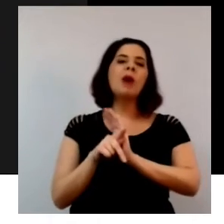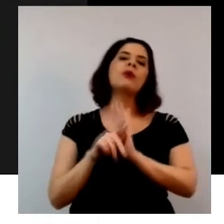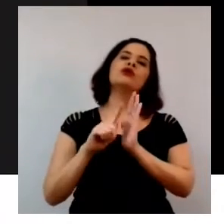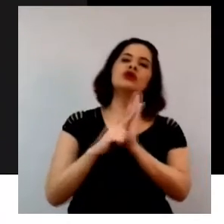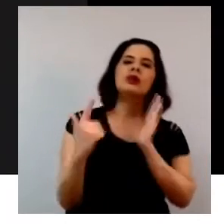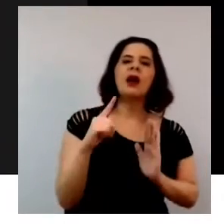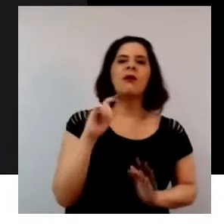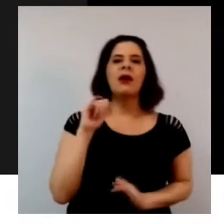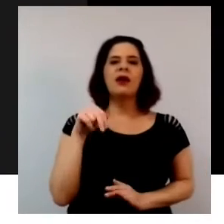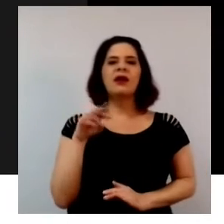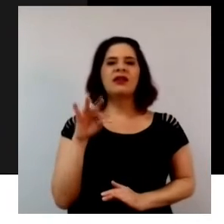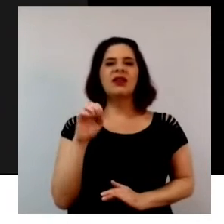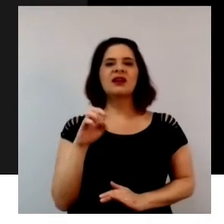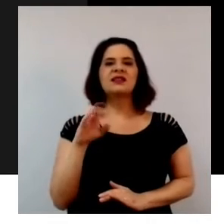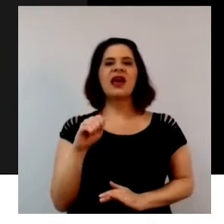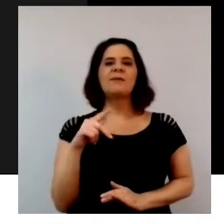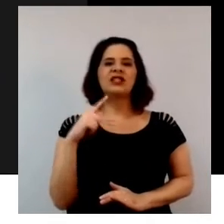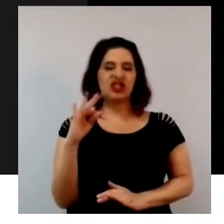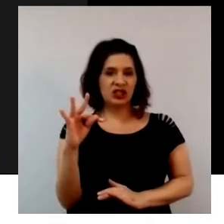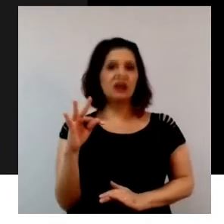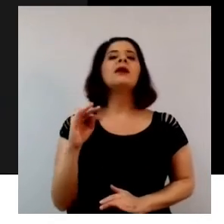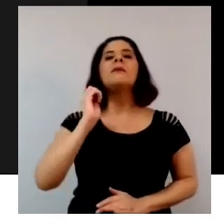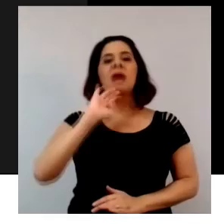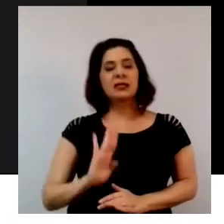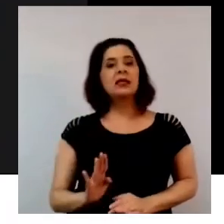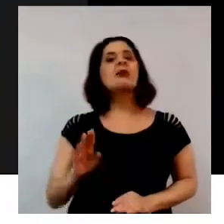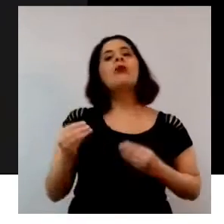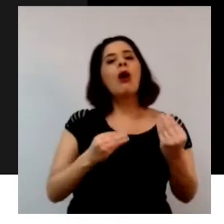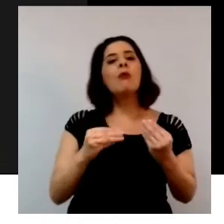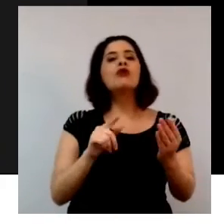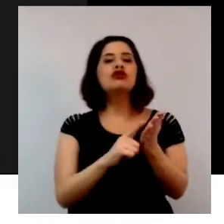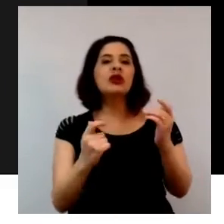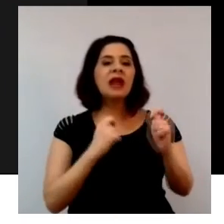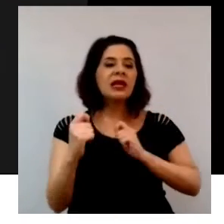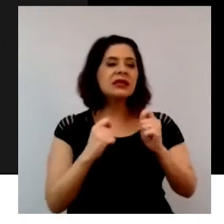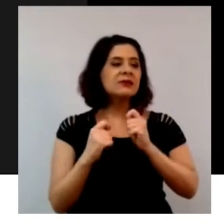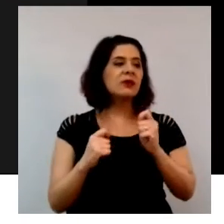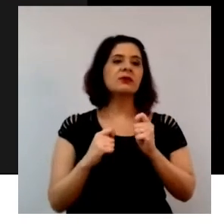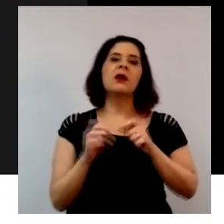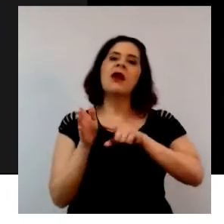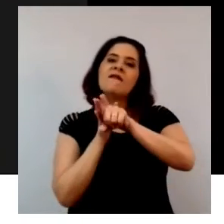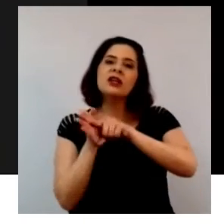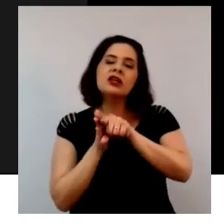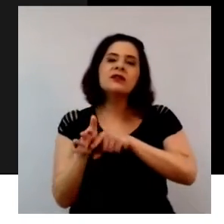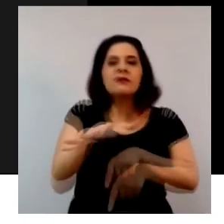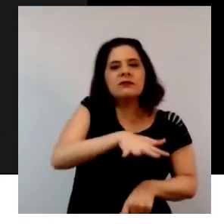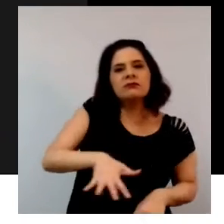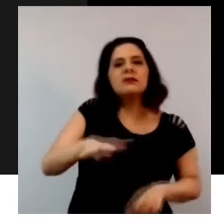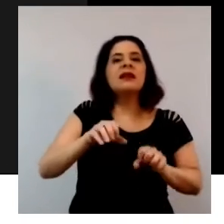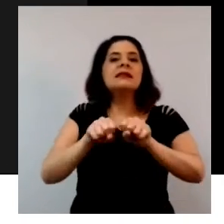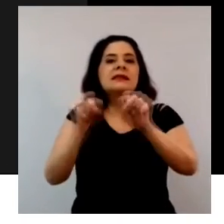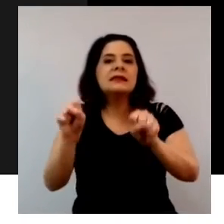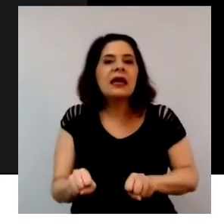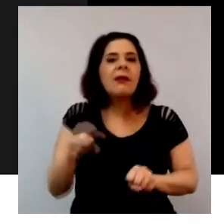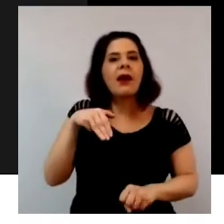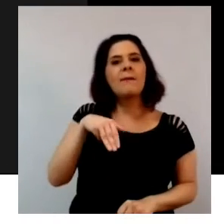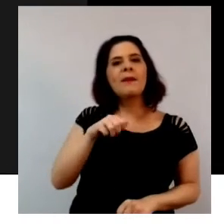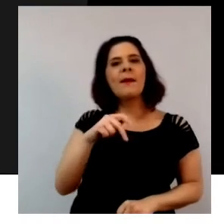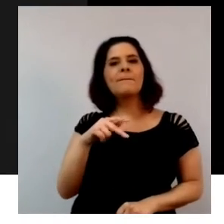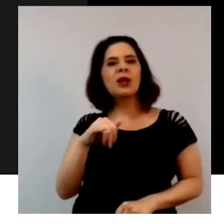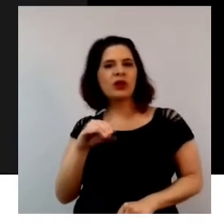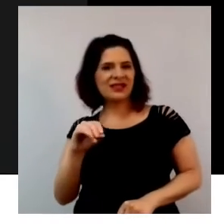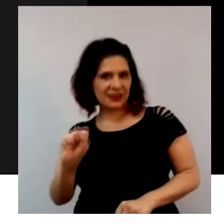especializado em jornalismo investigativo com ênfase em sistemas mafiosos. Em 2019, liderou a cobertura do caso que ficou conhecido